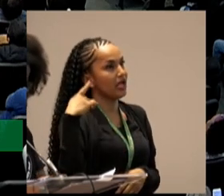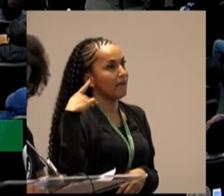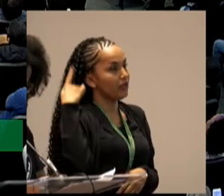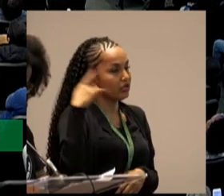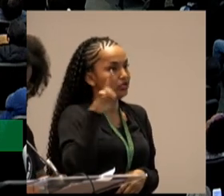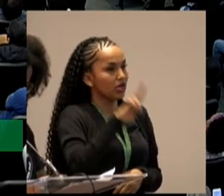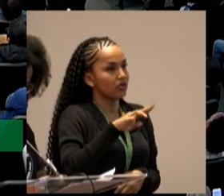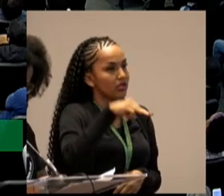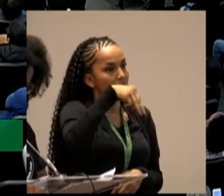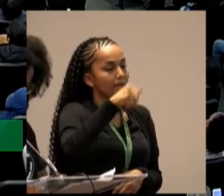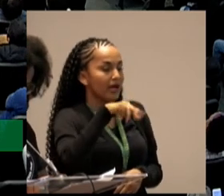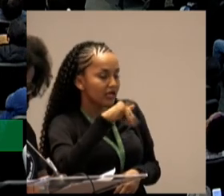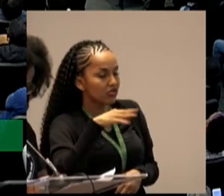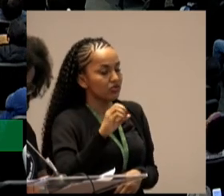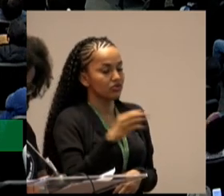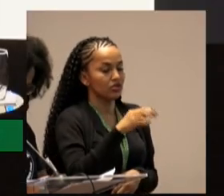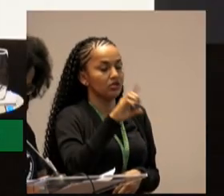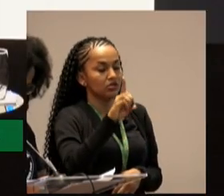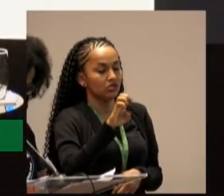Souza.